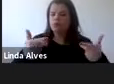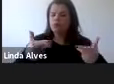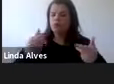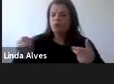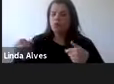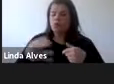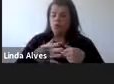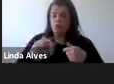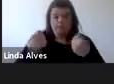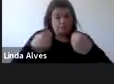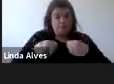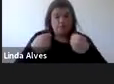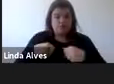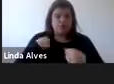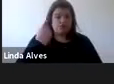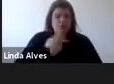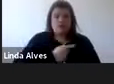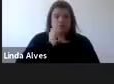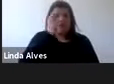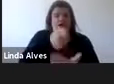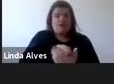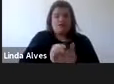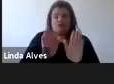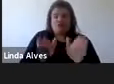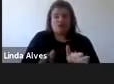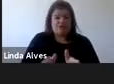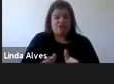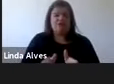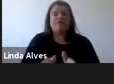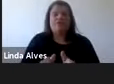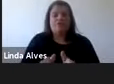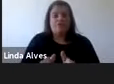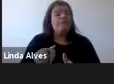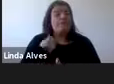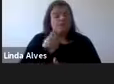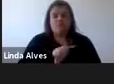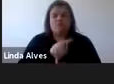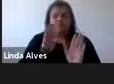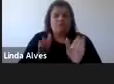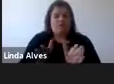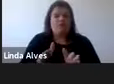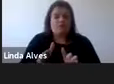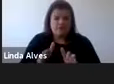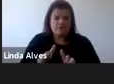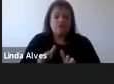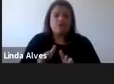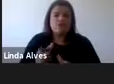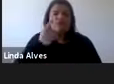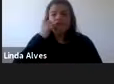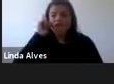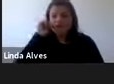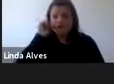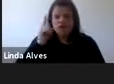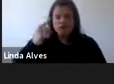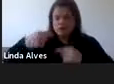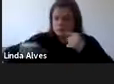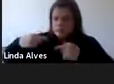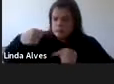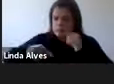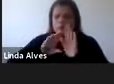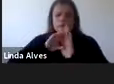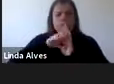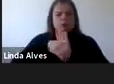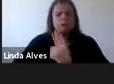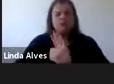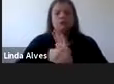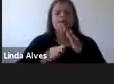planta, porque nós já pagamos por esse produto. Esse é o ponto que nós estamos dizendo para a empresa. Então, assim, ontem foi o dia de discutir os conceitos, discutir